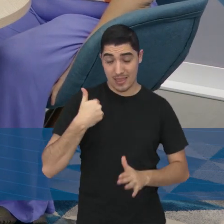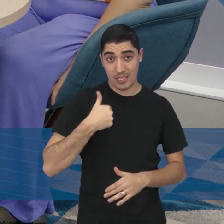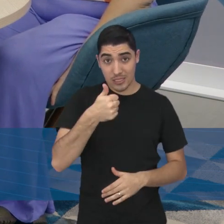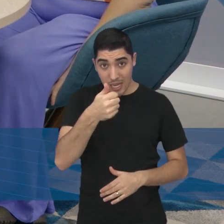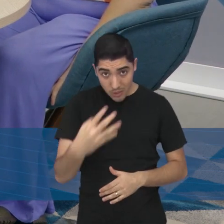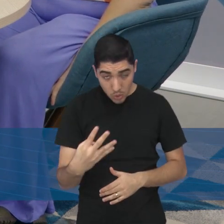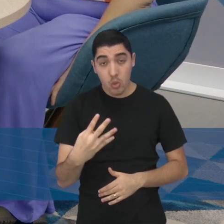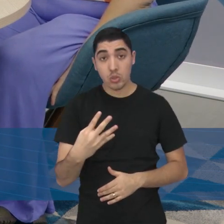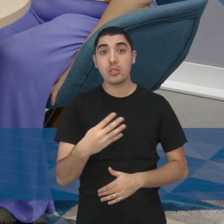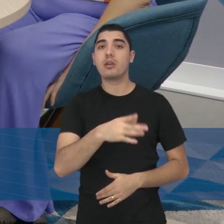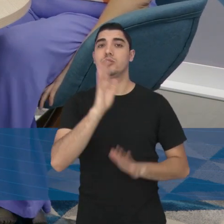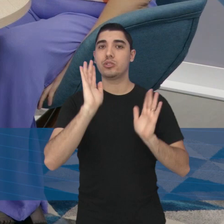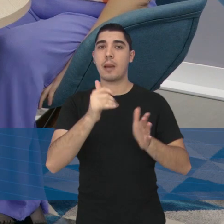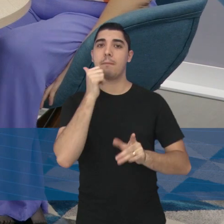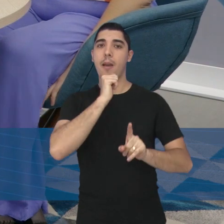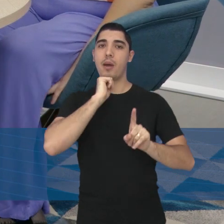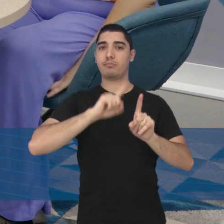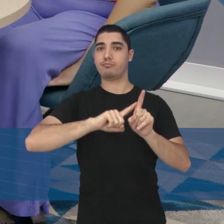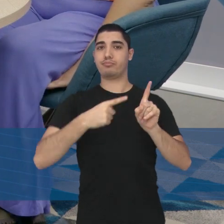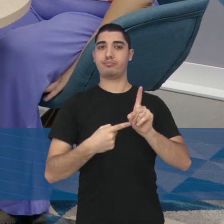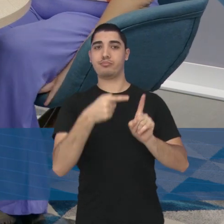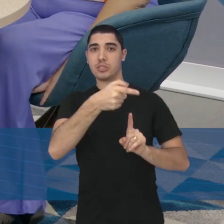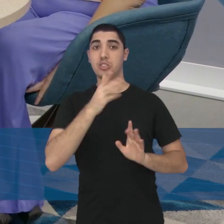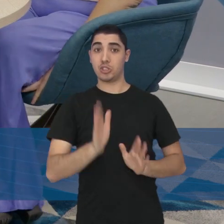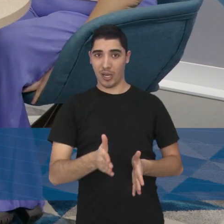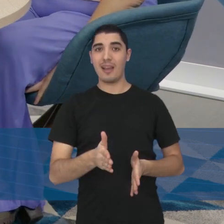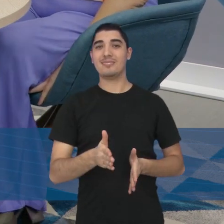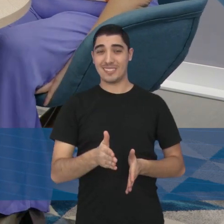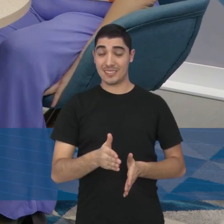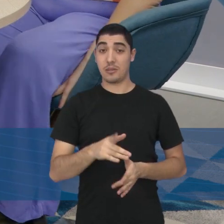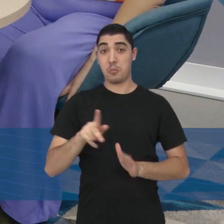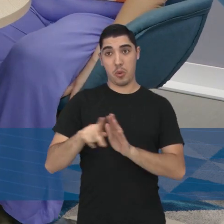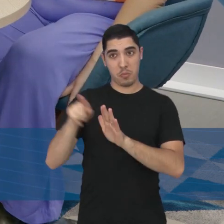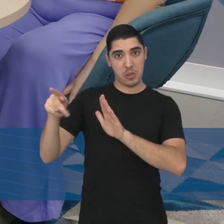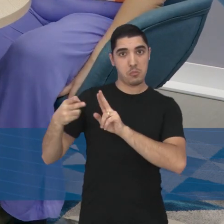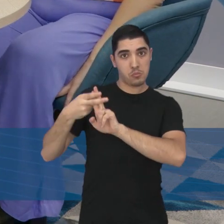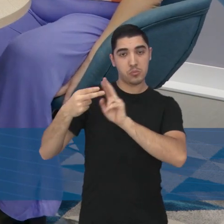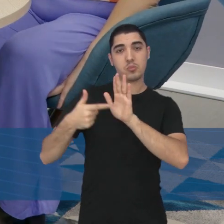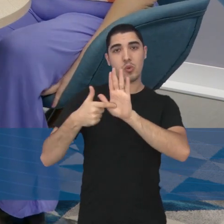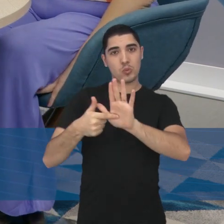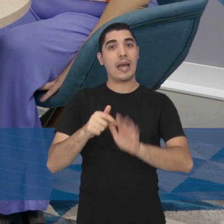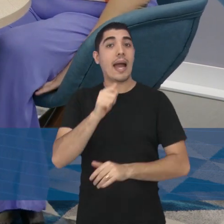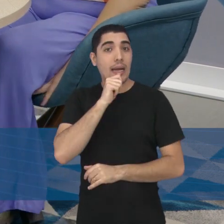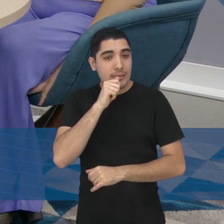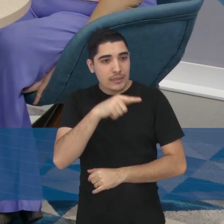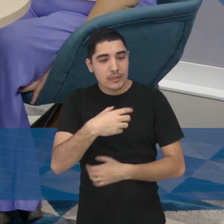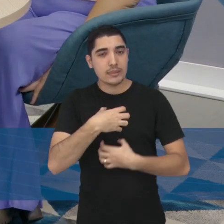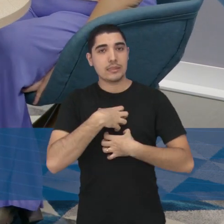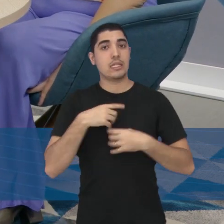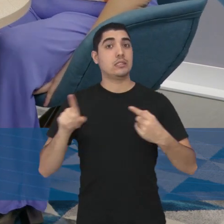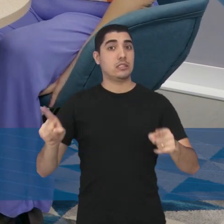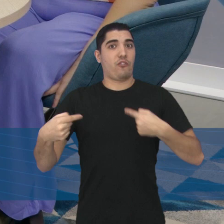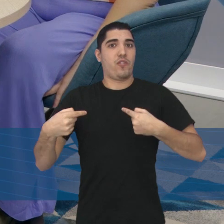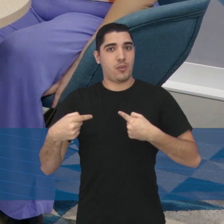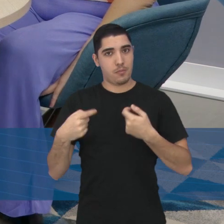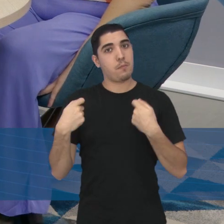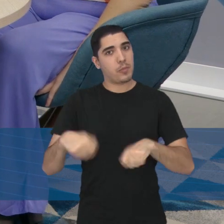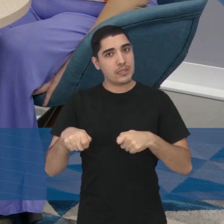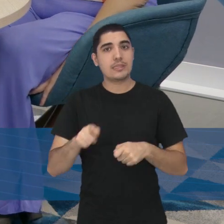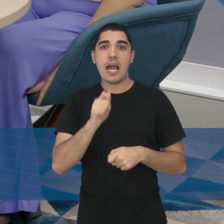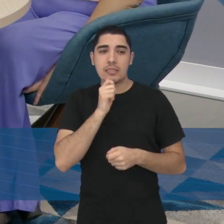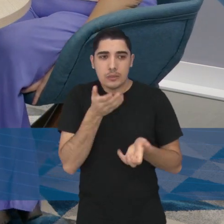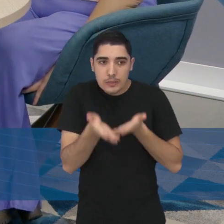em 2021, de acordo com o SUS. É um desafio ainda, né, de saúde pública a ser